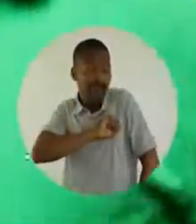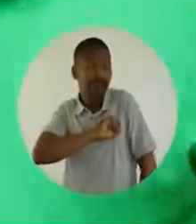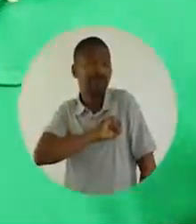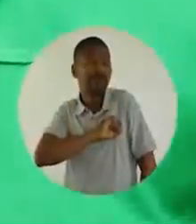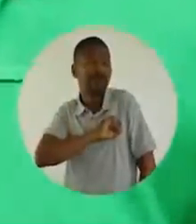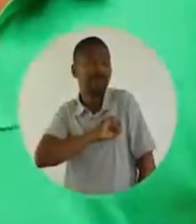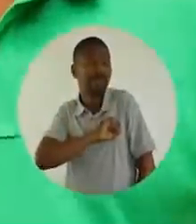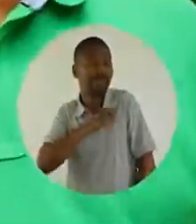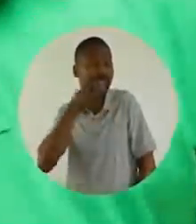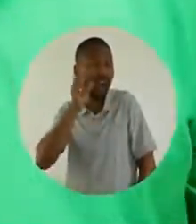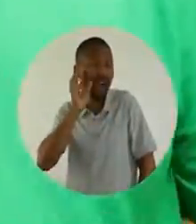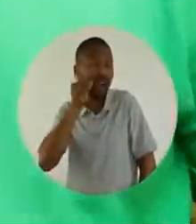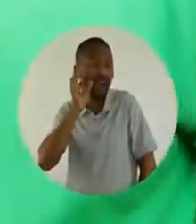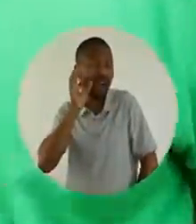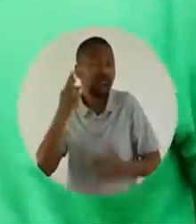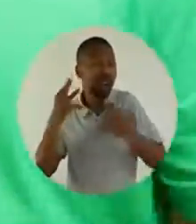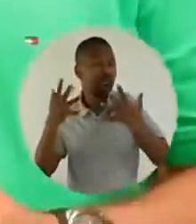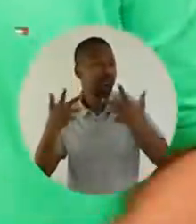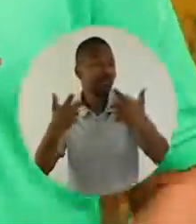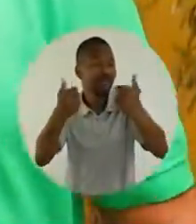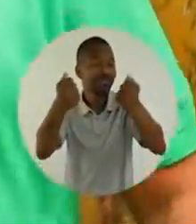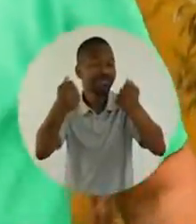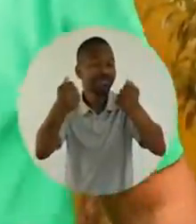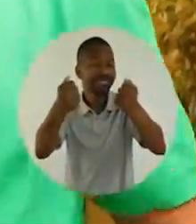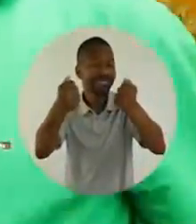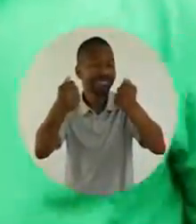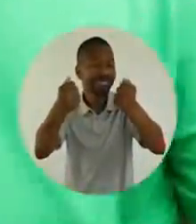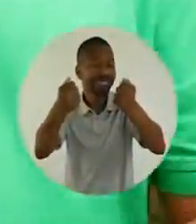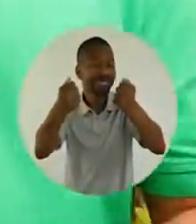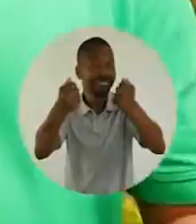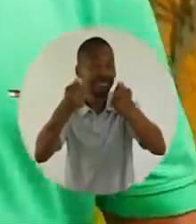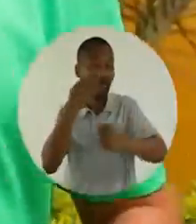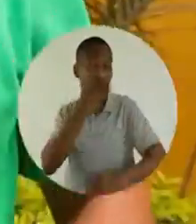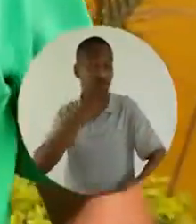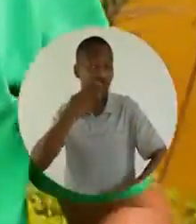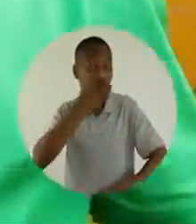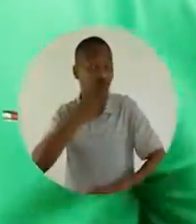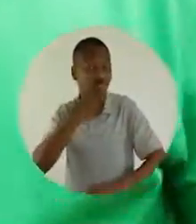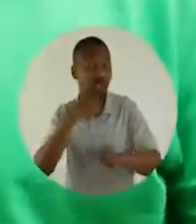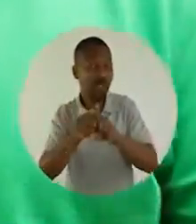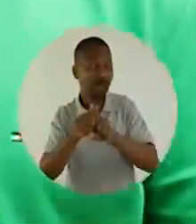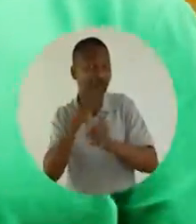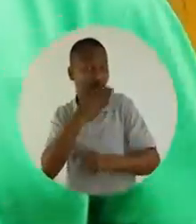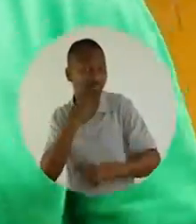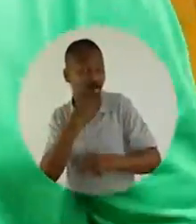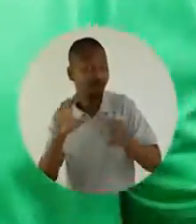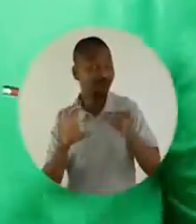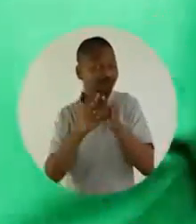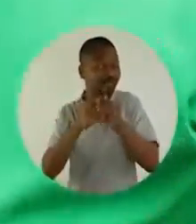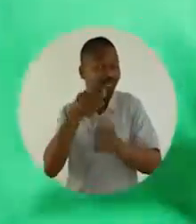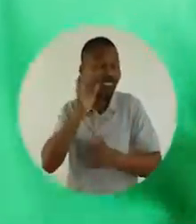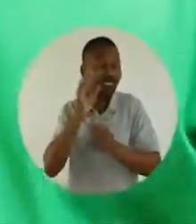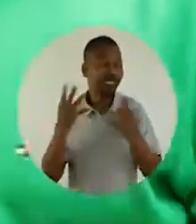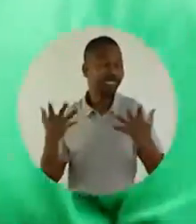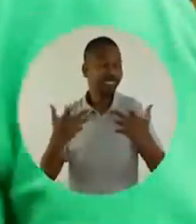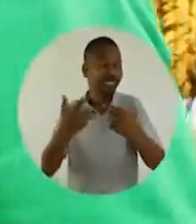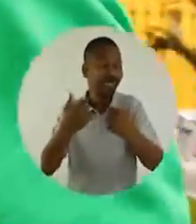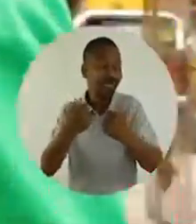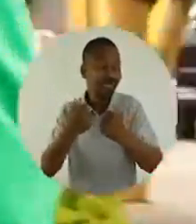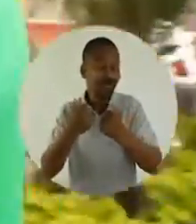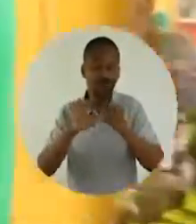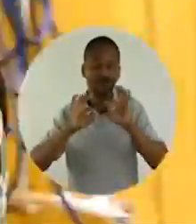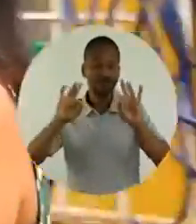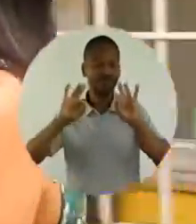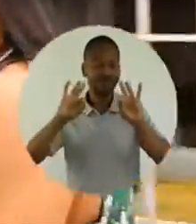amo. Que faz um cafezinho maravilhoso. E o bolo também, né? Café sem bolo não rola, né? Mas o bolo da minha mãe é